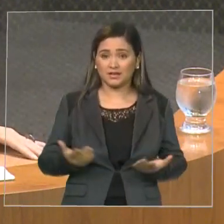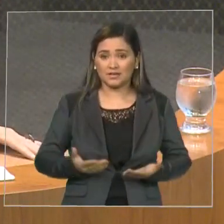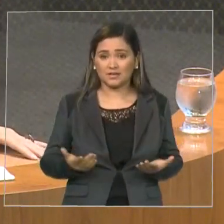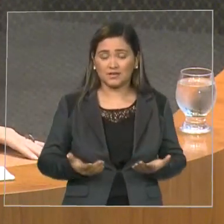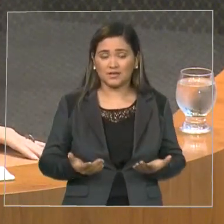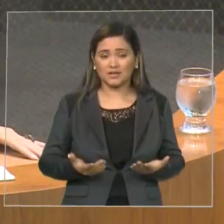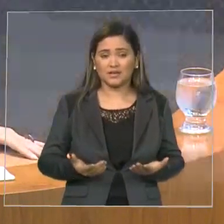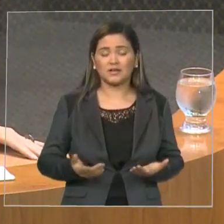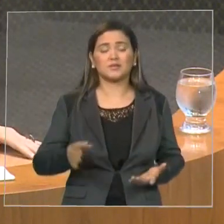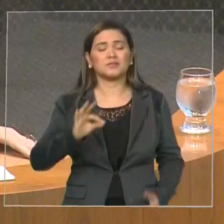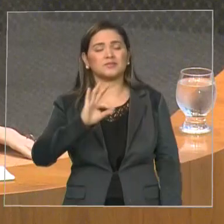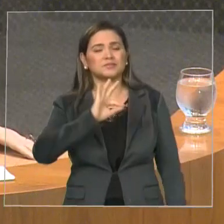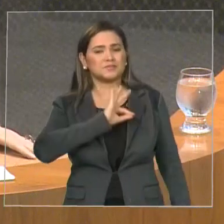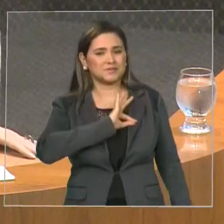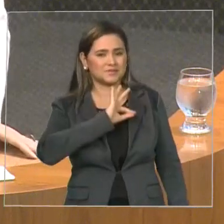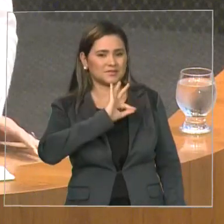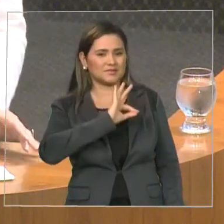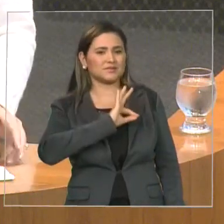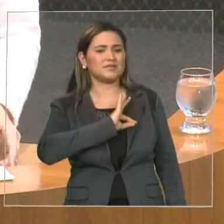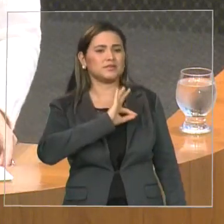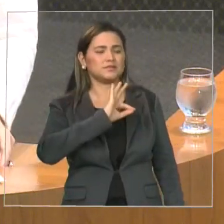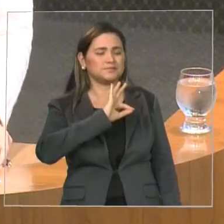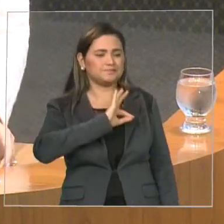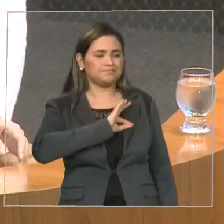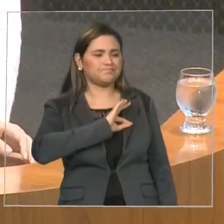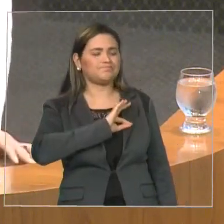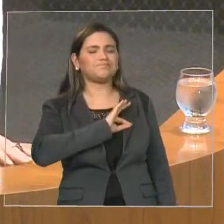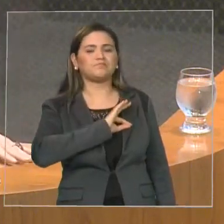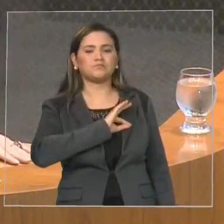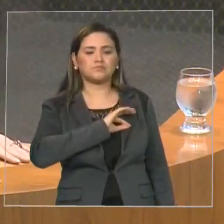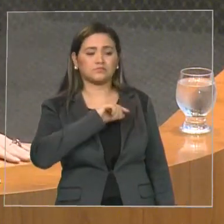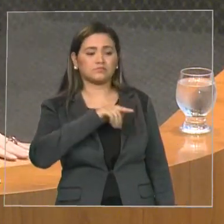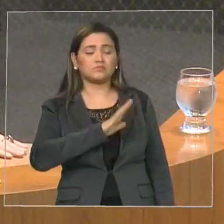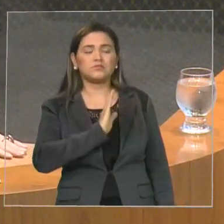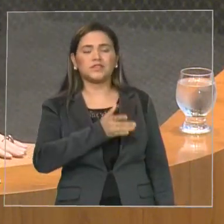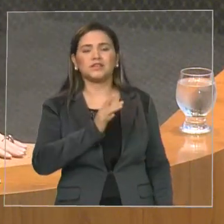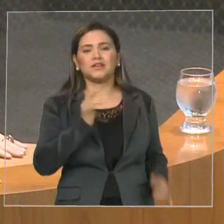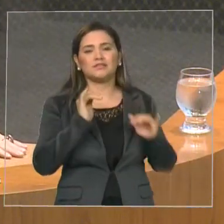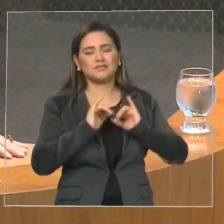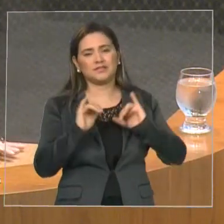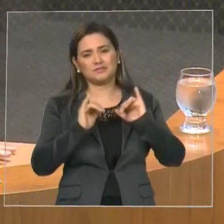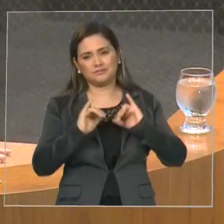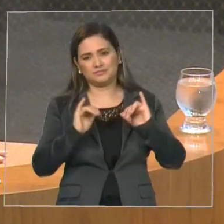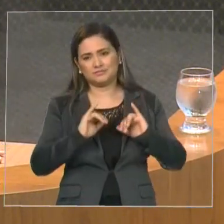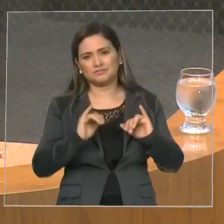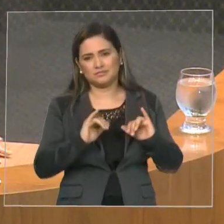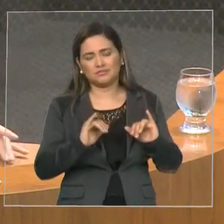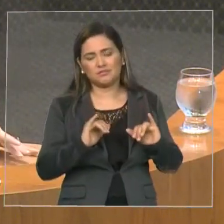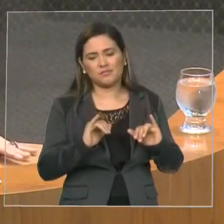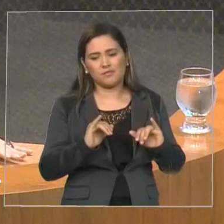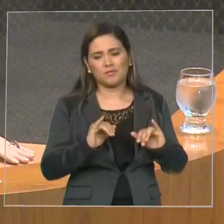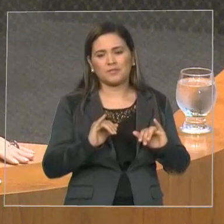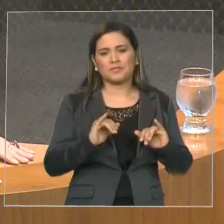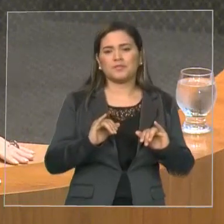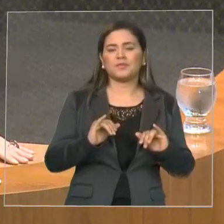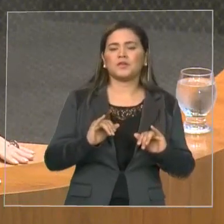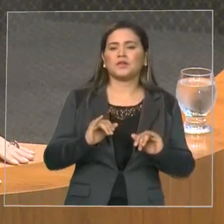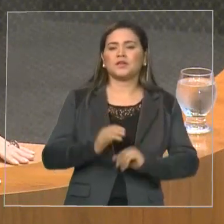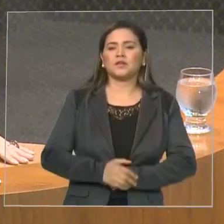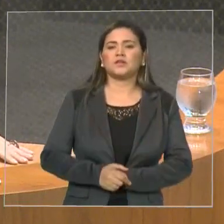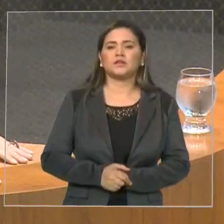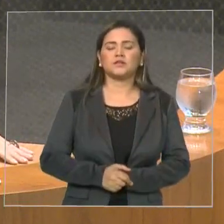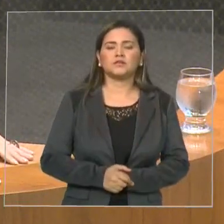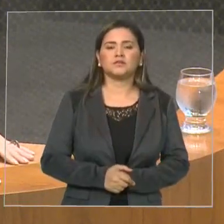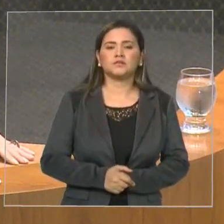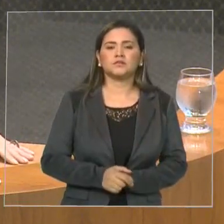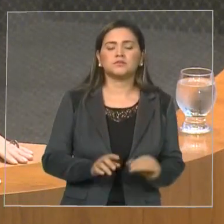próprios policiais, deputado Zé Inácio, pelos próprios policiais, em depoimento à sindicância